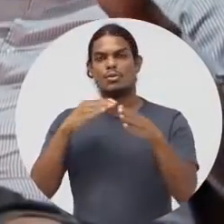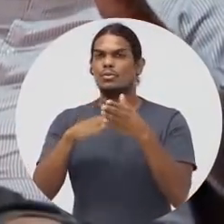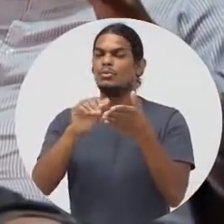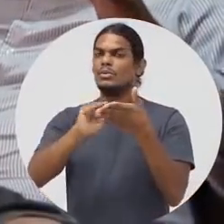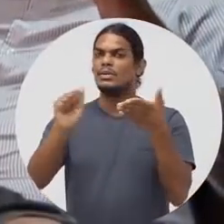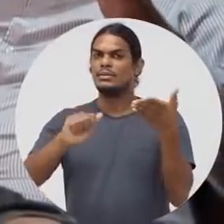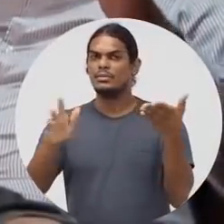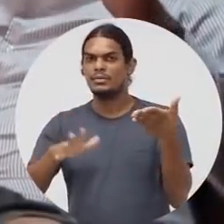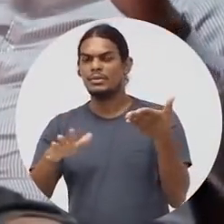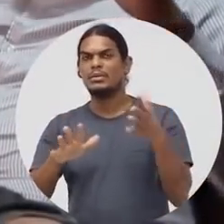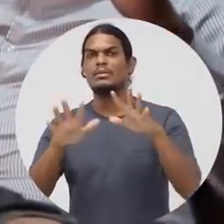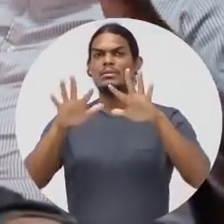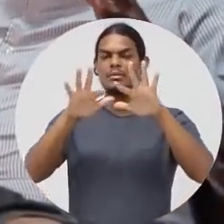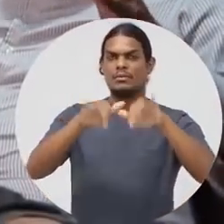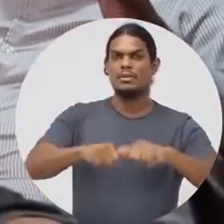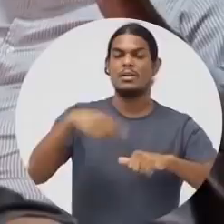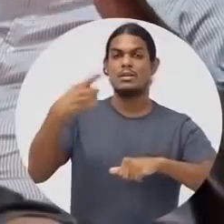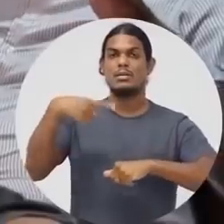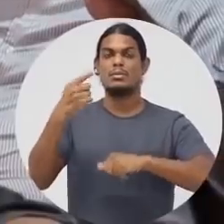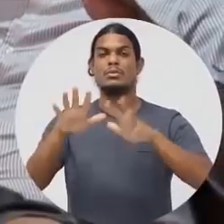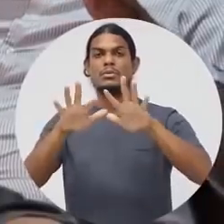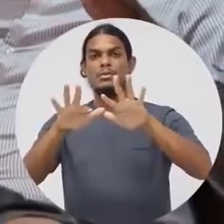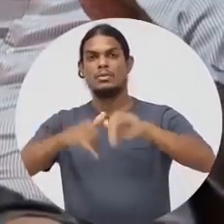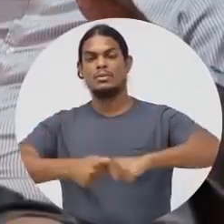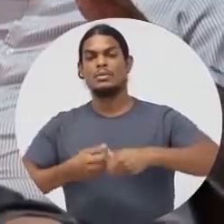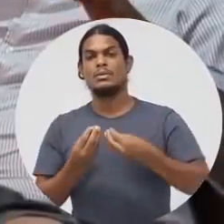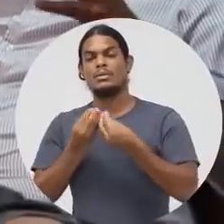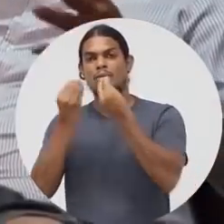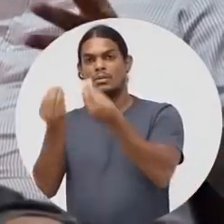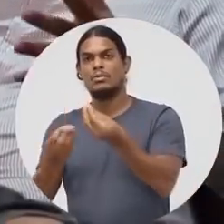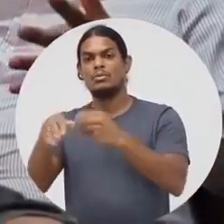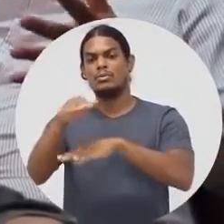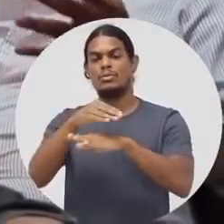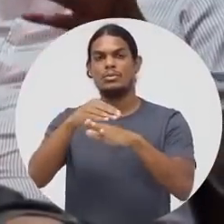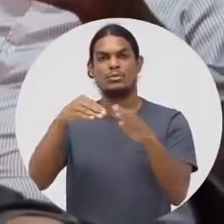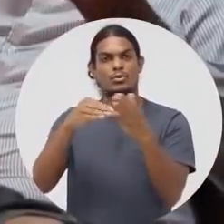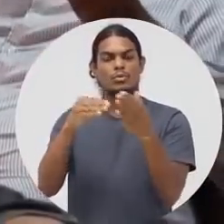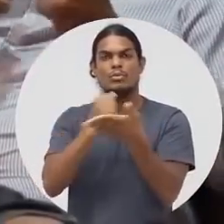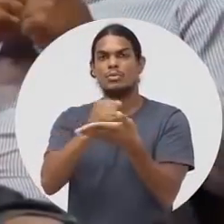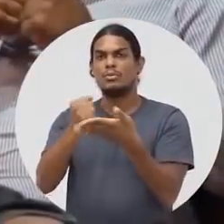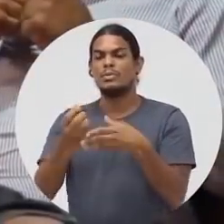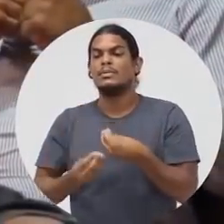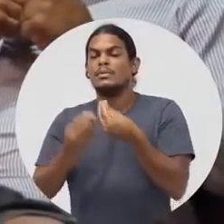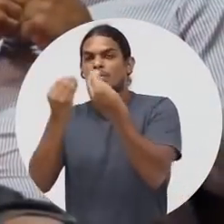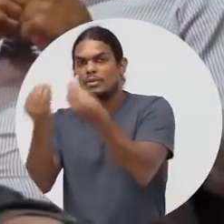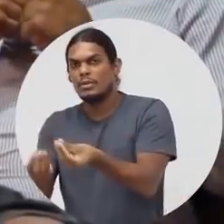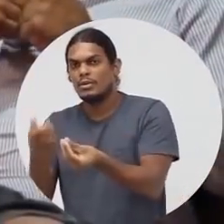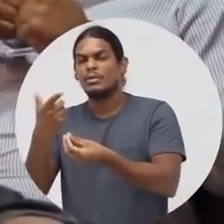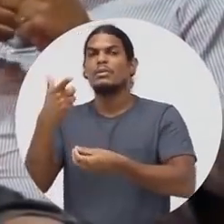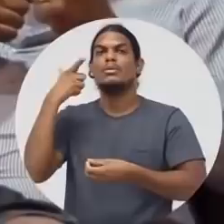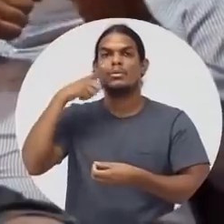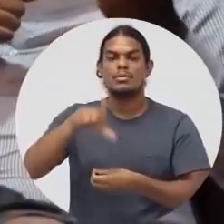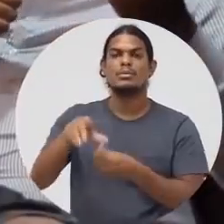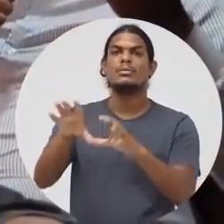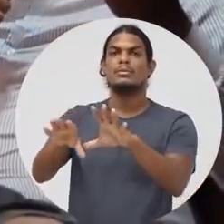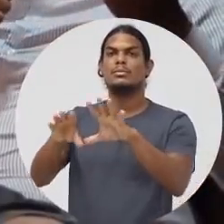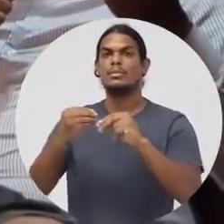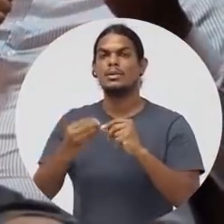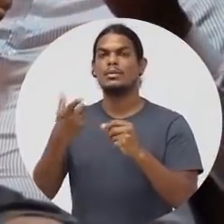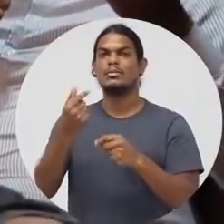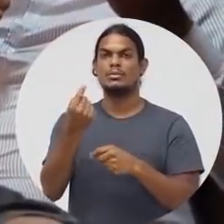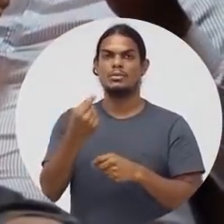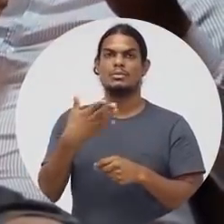seja concluído. Após ser concluído, os documentos são enviados e eu consigo retirar esse câmbio, vai para minha